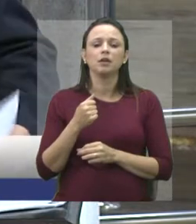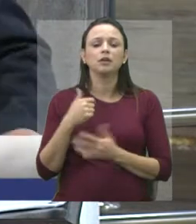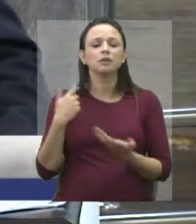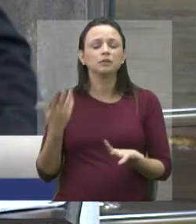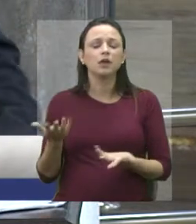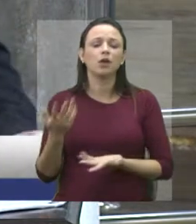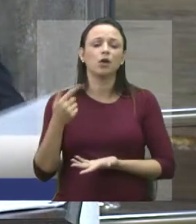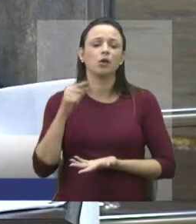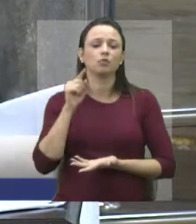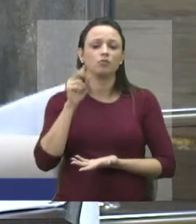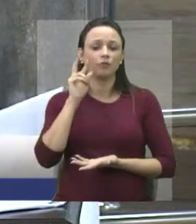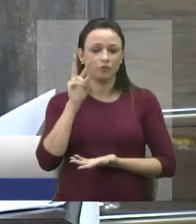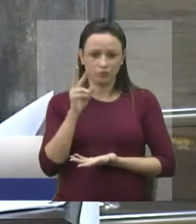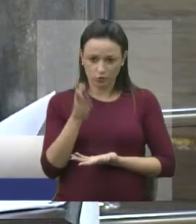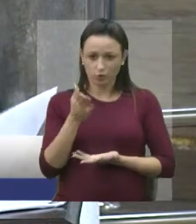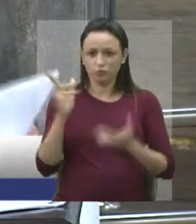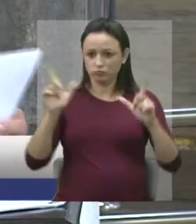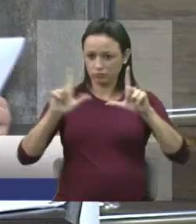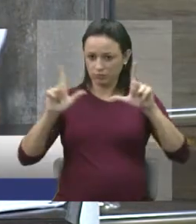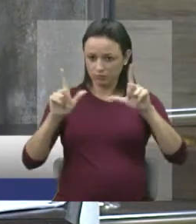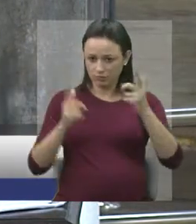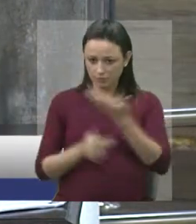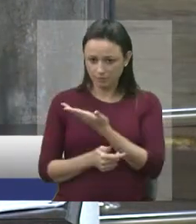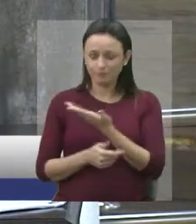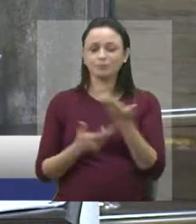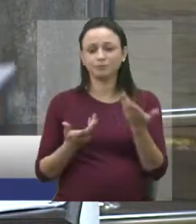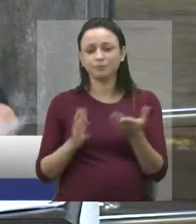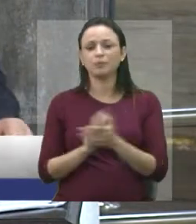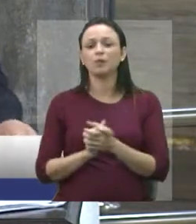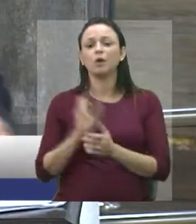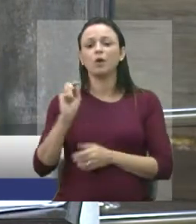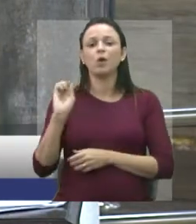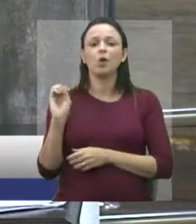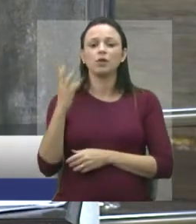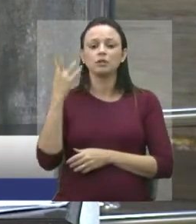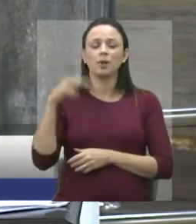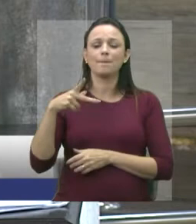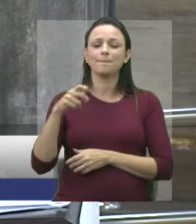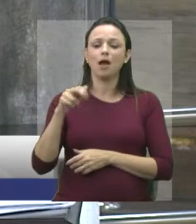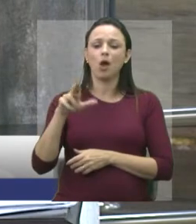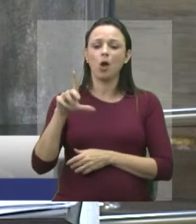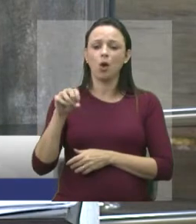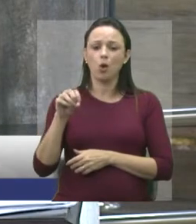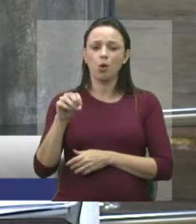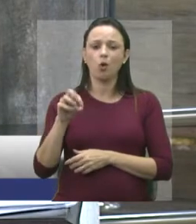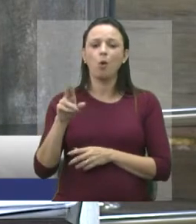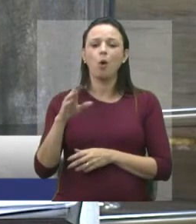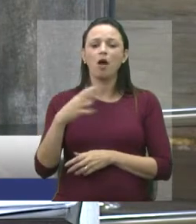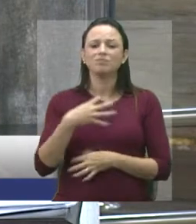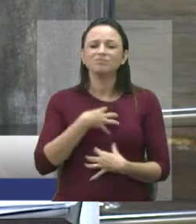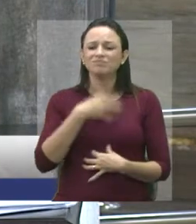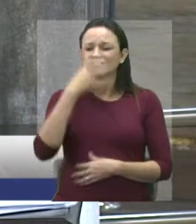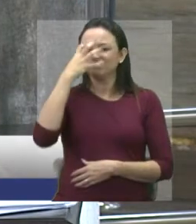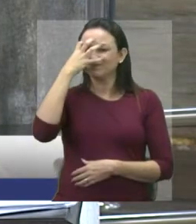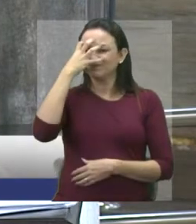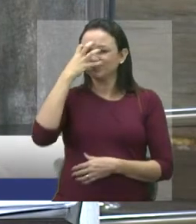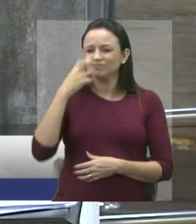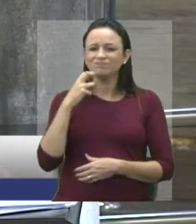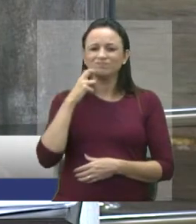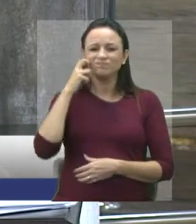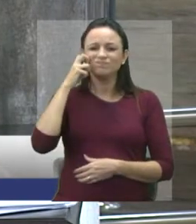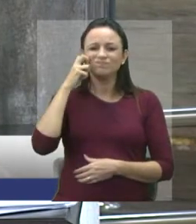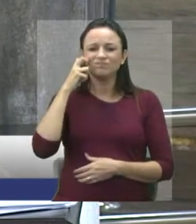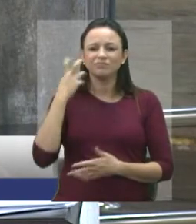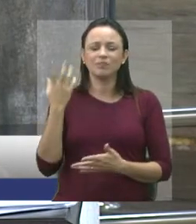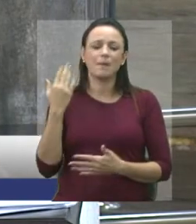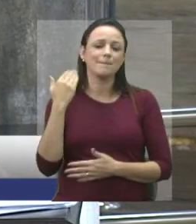Então, pelos que vocês viram aí na televisão, o que aconteceu? O Paulo foi constrangido num banco e